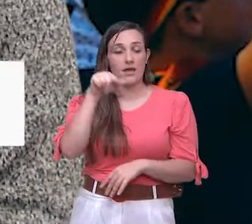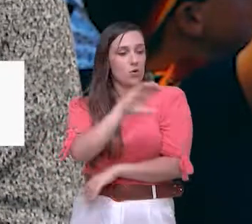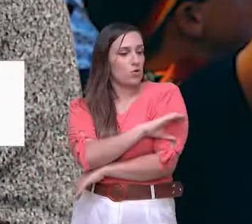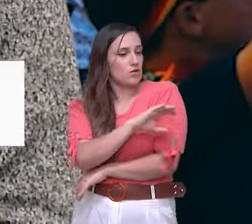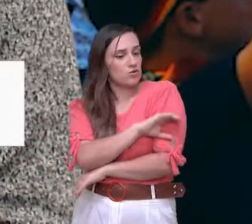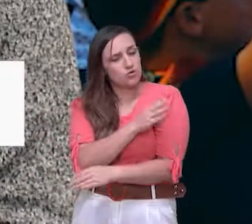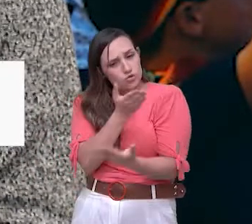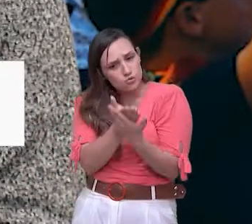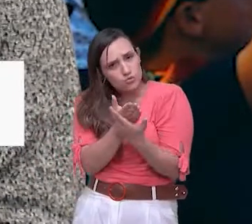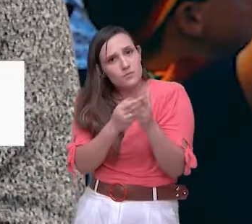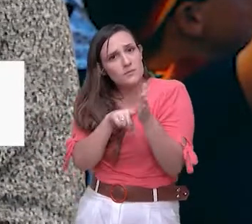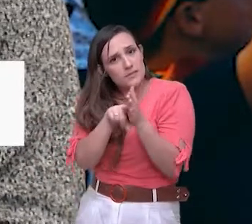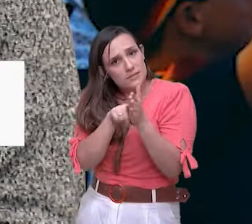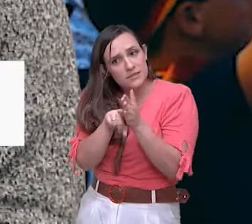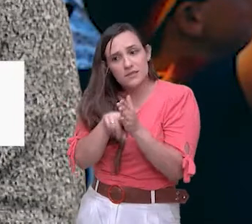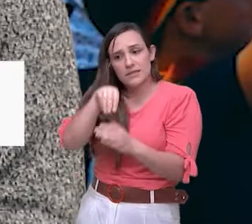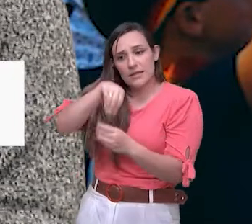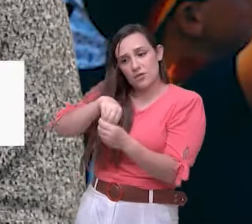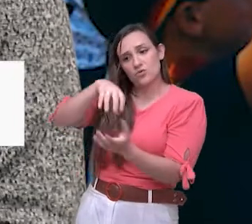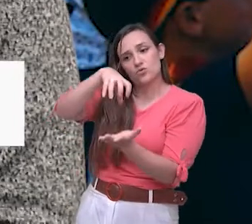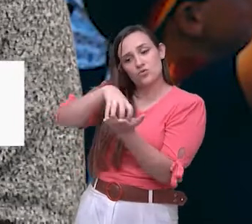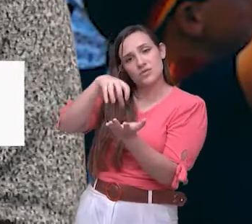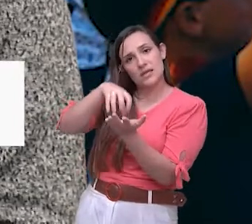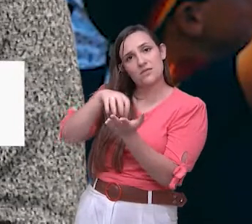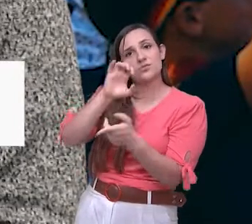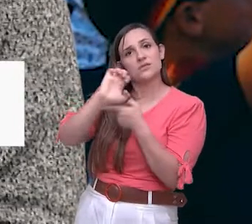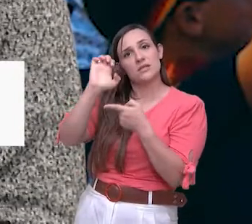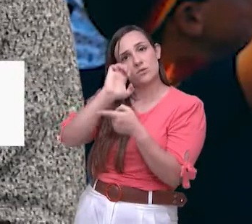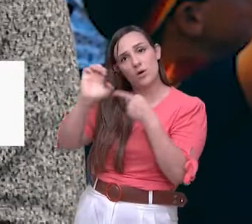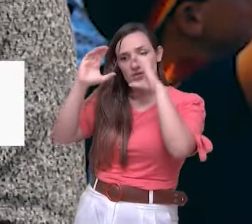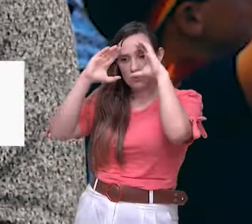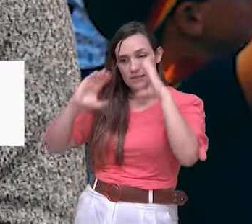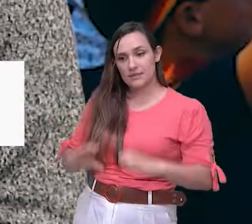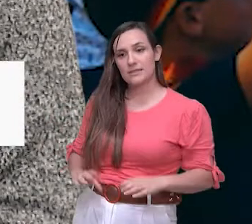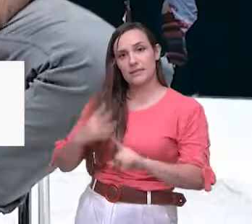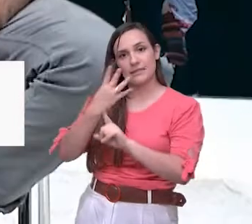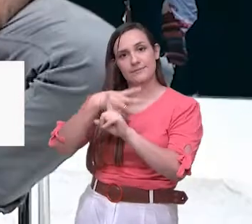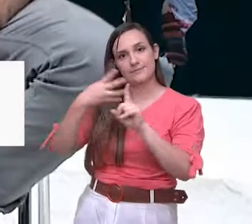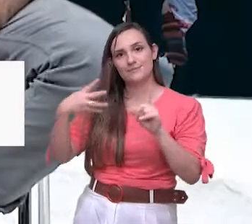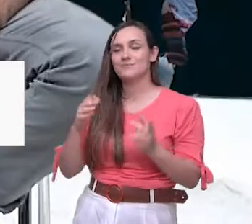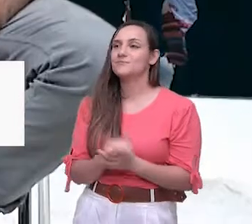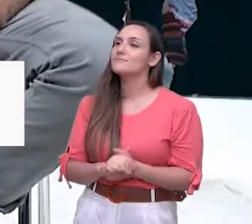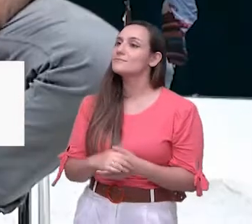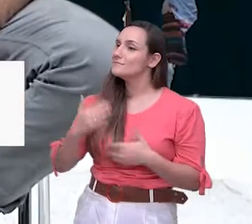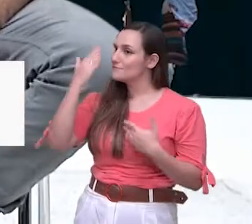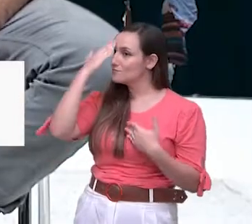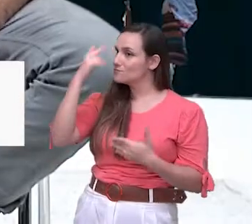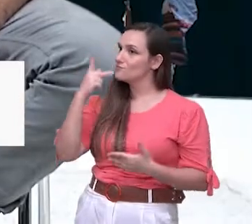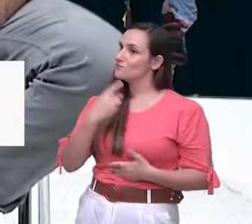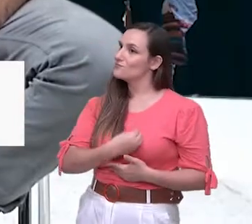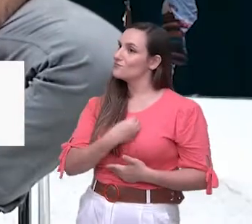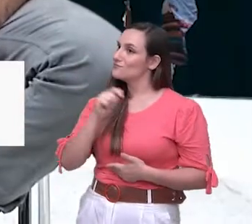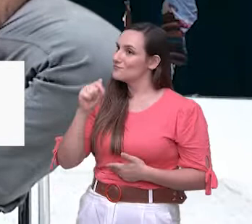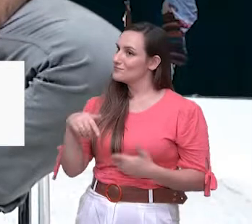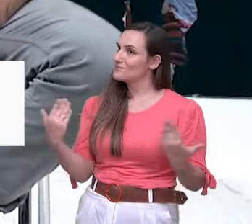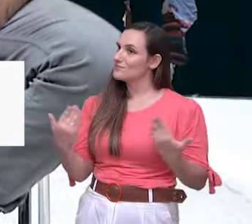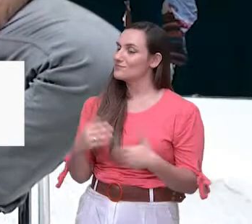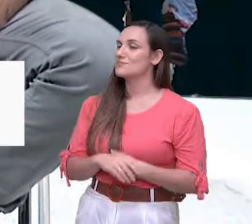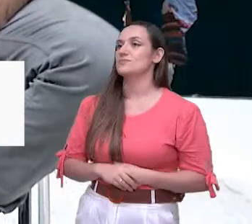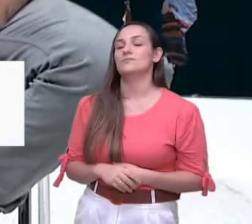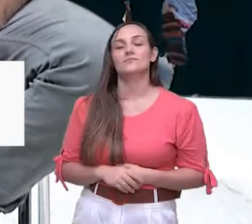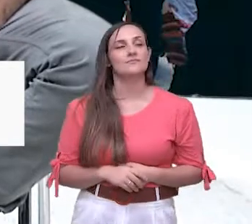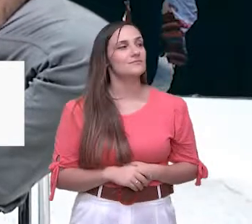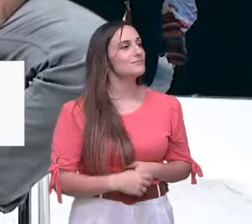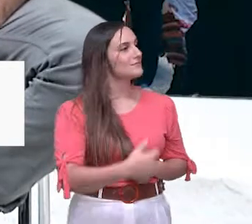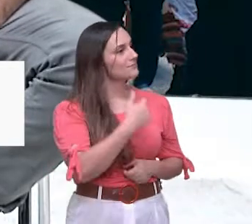de estudos e pesquisas do Centro Estadual de cidadania LGBT Jonathan muito obrigada pela sua presença